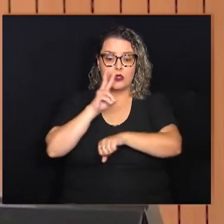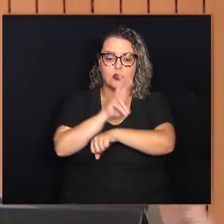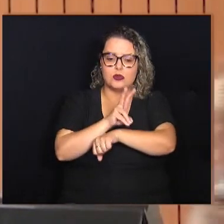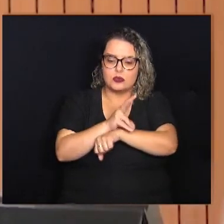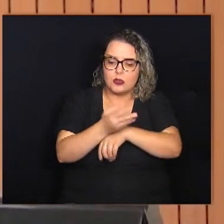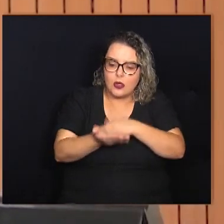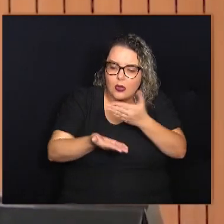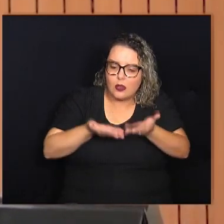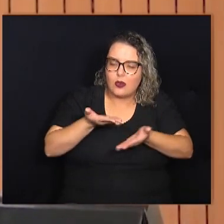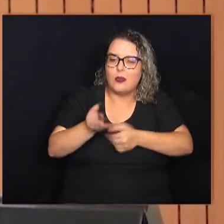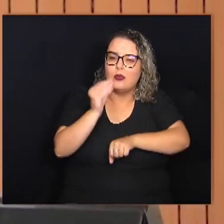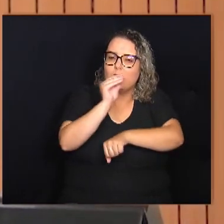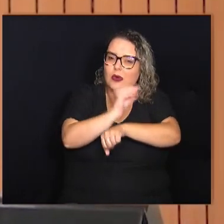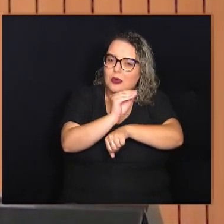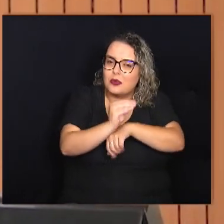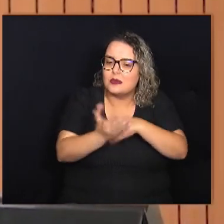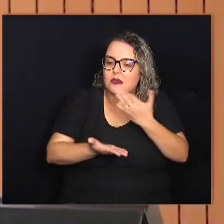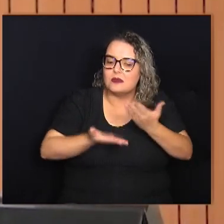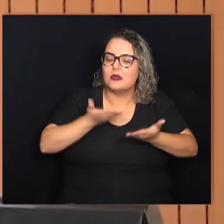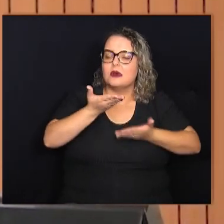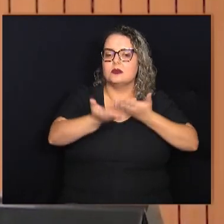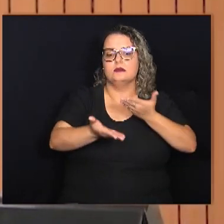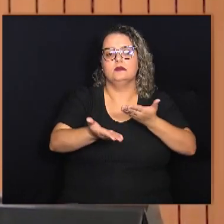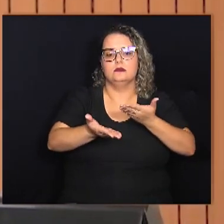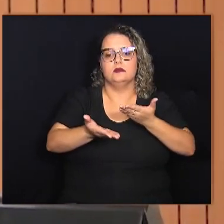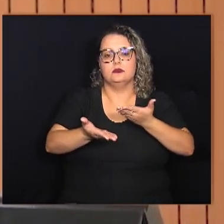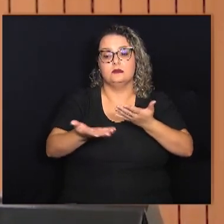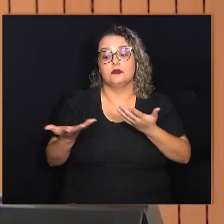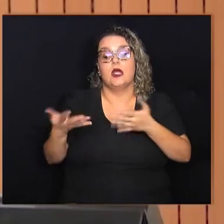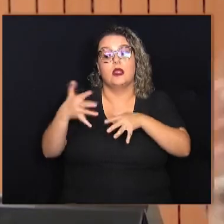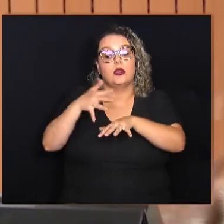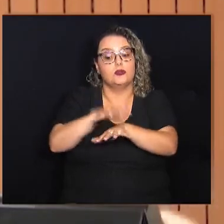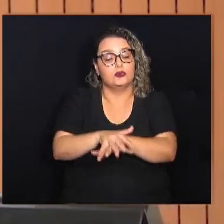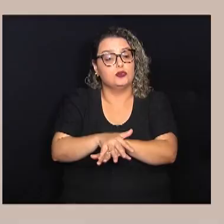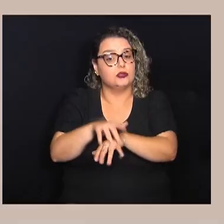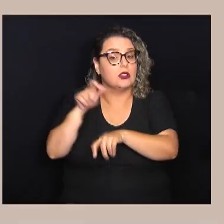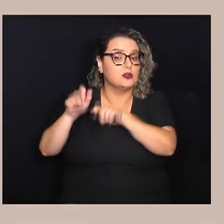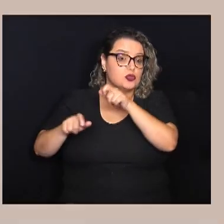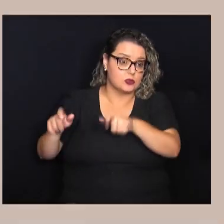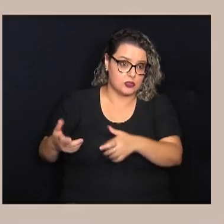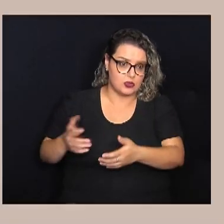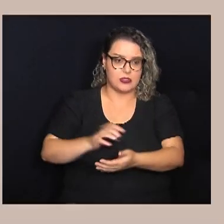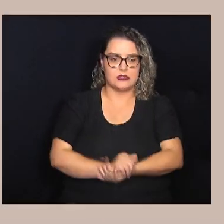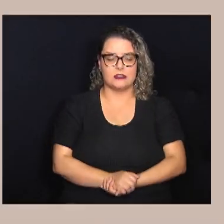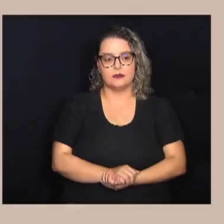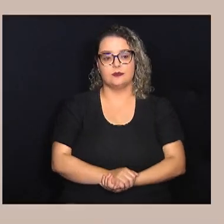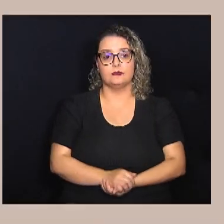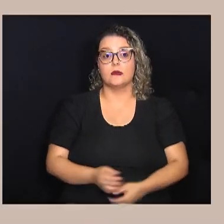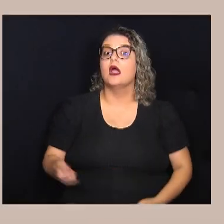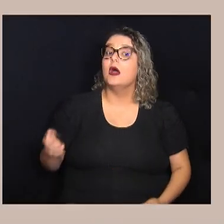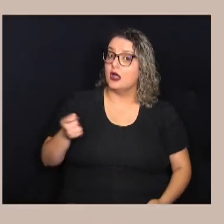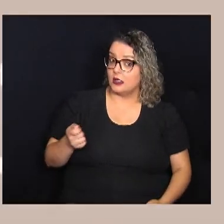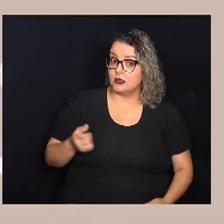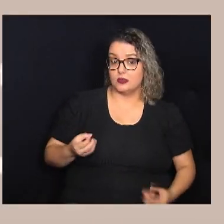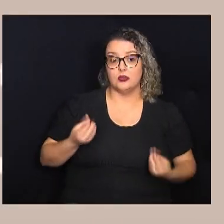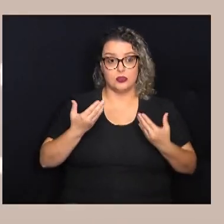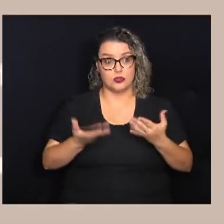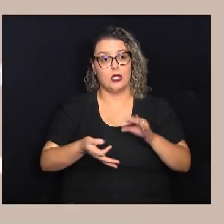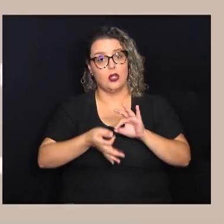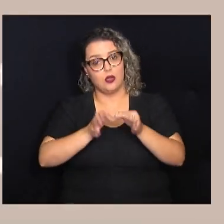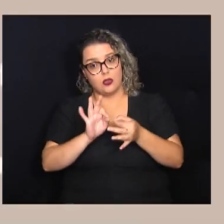pública nas esferas municipal, estadual e federal, a instituição possui também o certificado de entidade beneficente